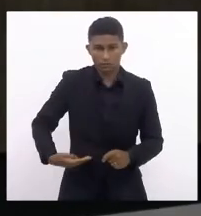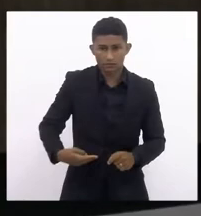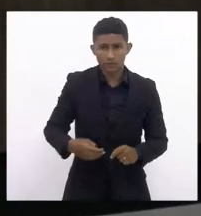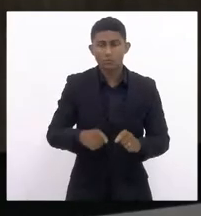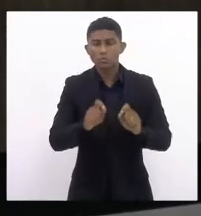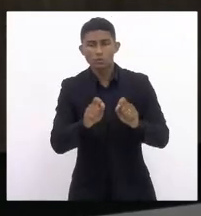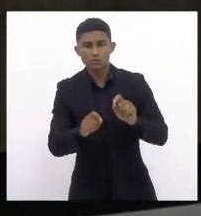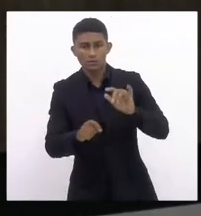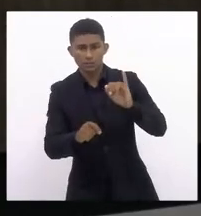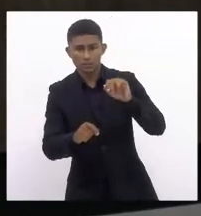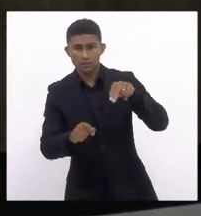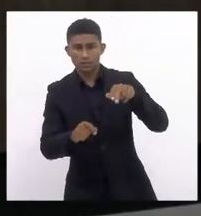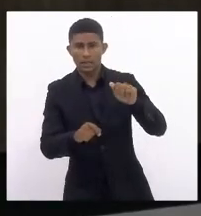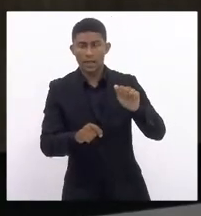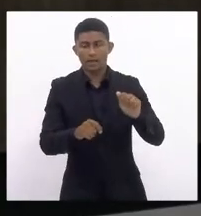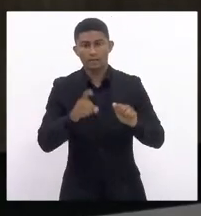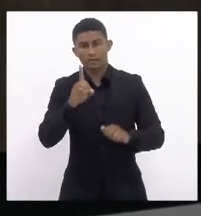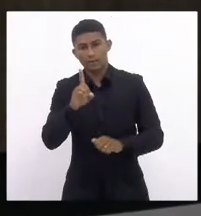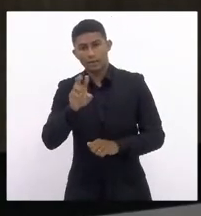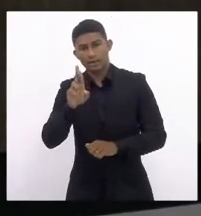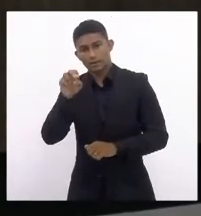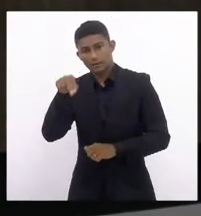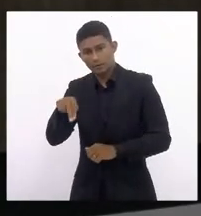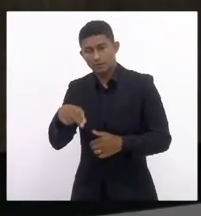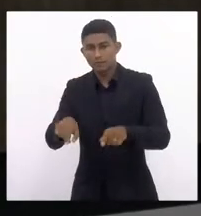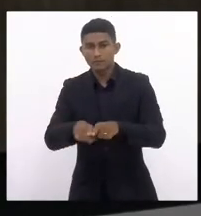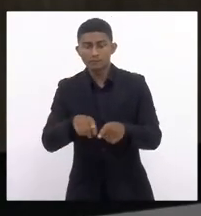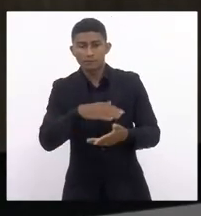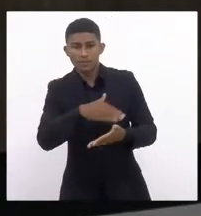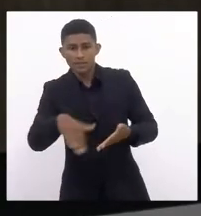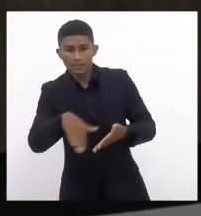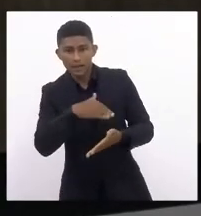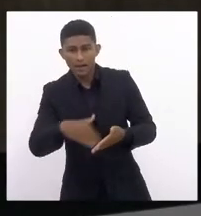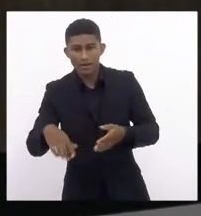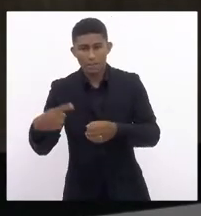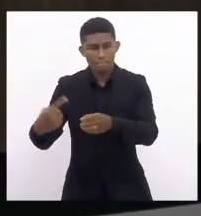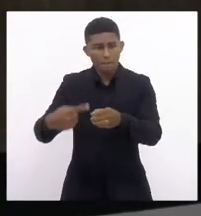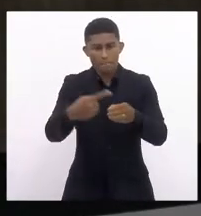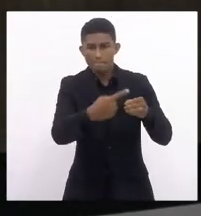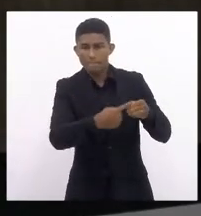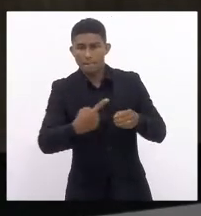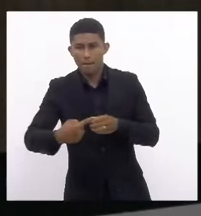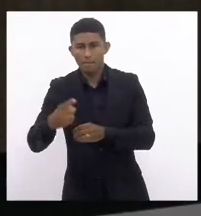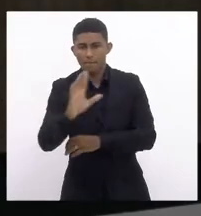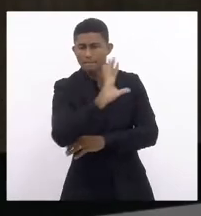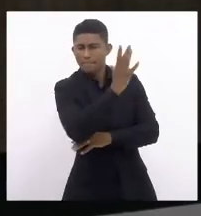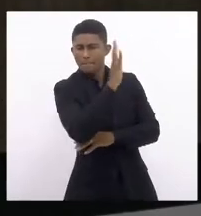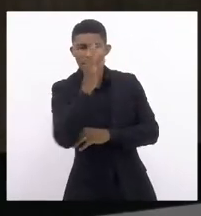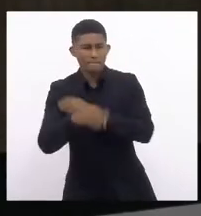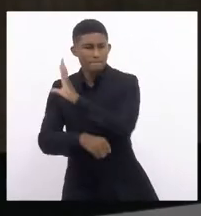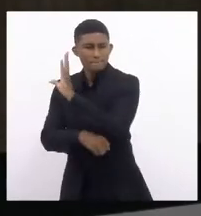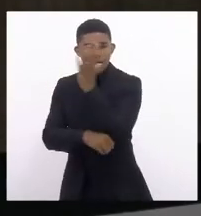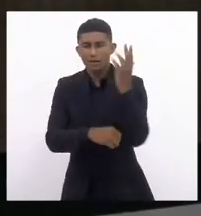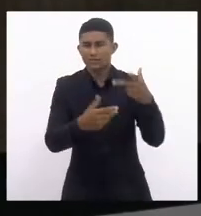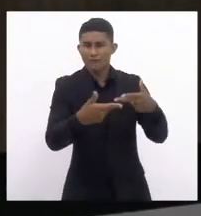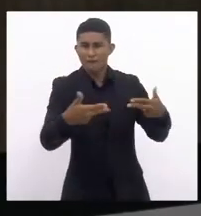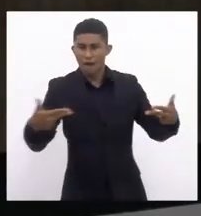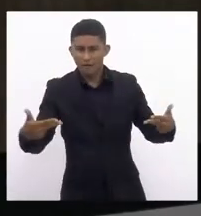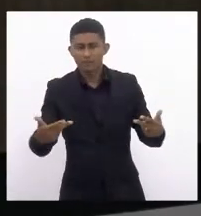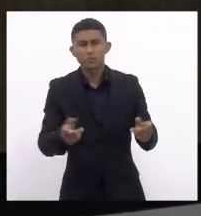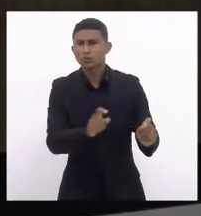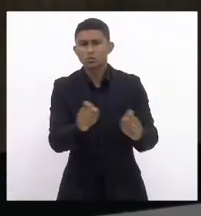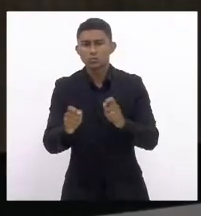INEA, DRM e Secretarias Municipais de Meio Ambiente, por intermédio da conexão